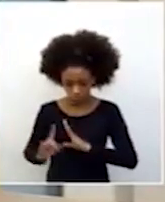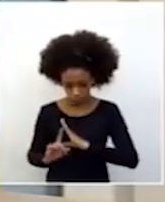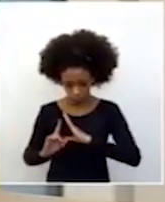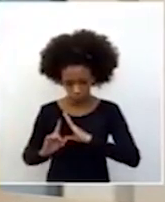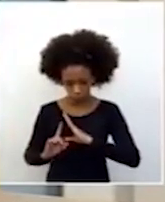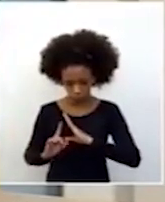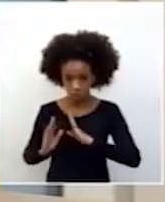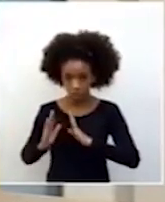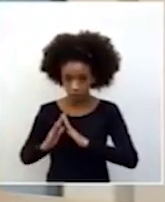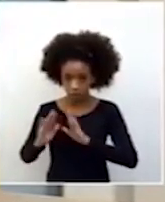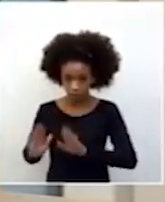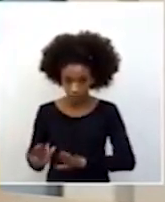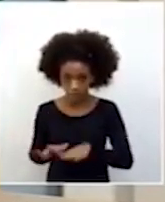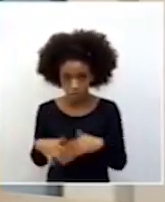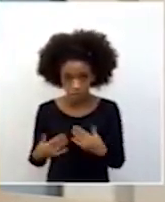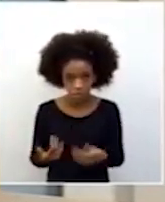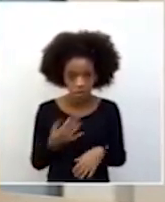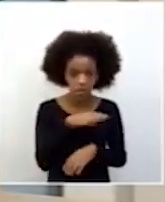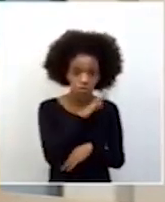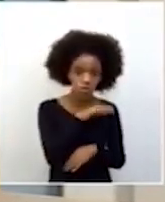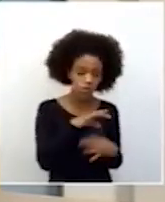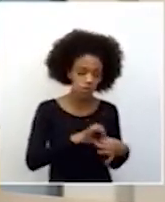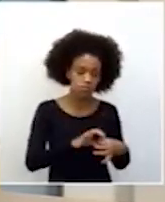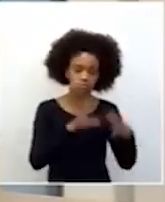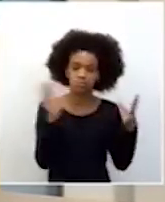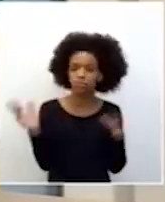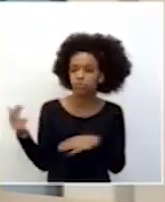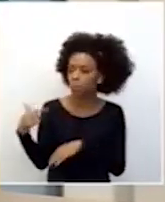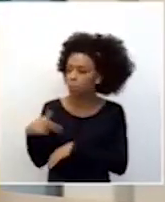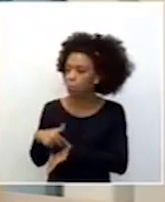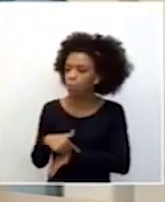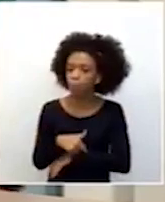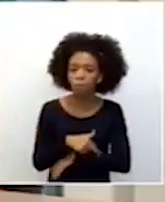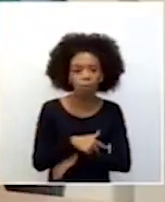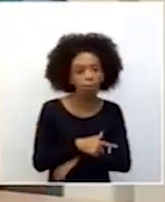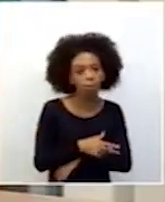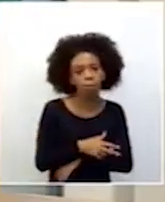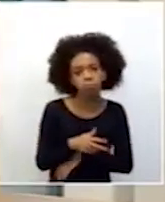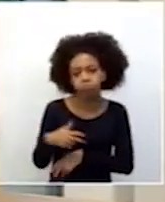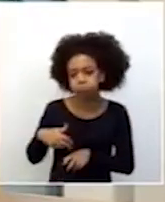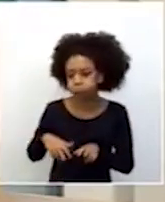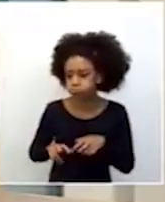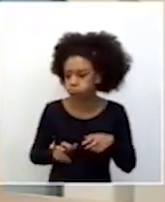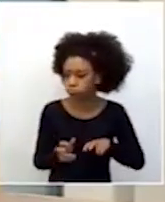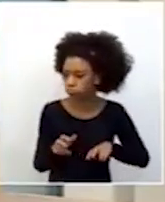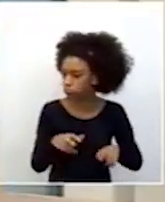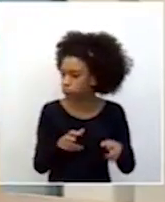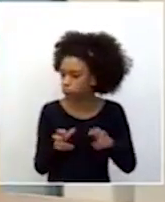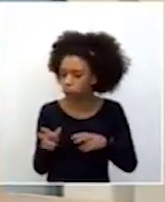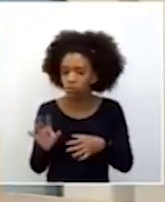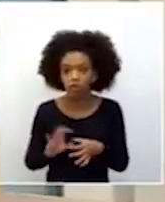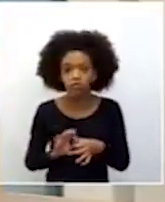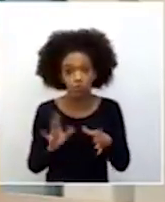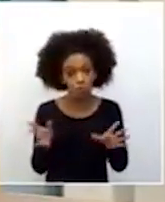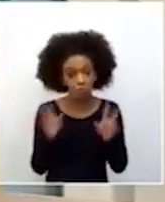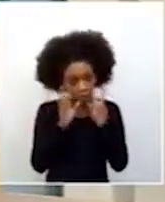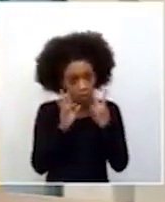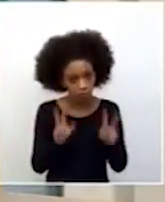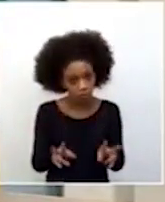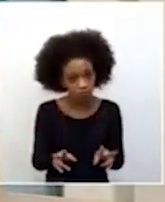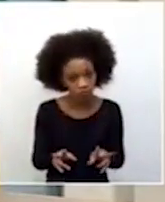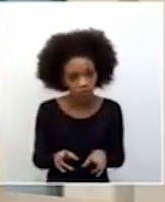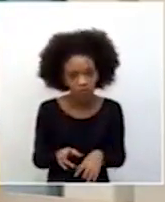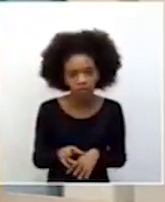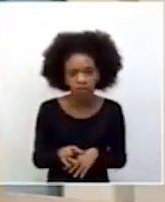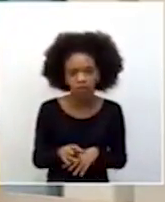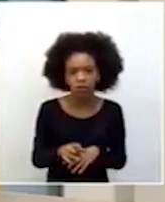mais livres. E aí vários estão fazendo estão retratando os animais soltos por aí. Eu vi imagens,